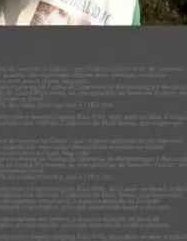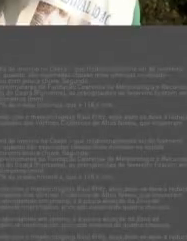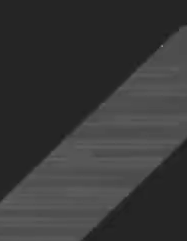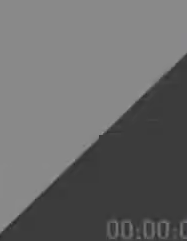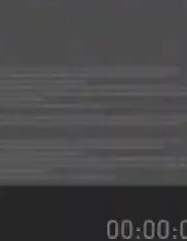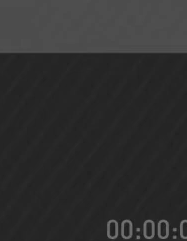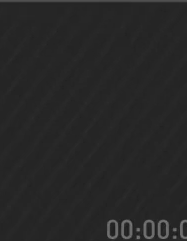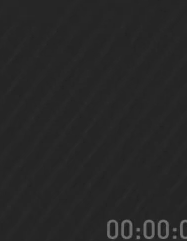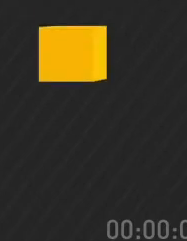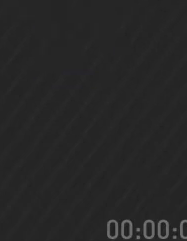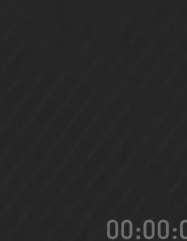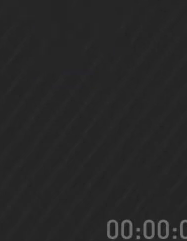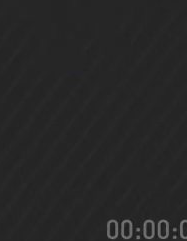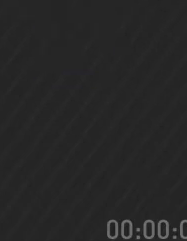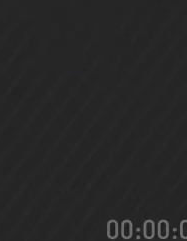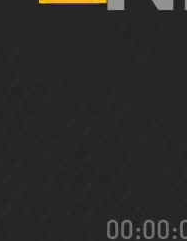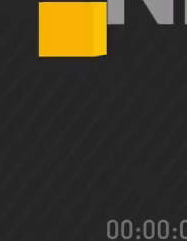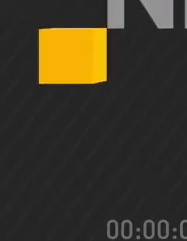ae